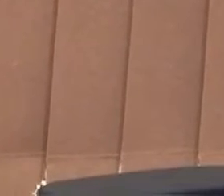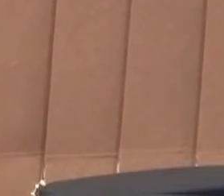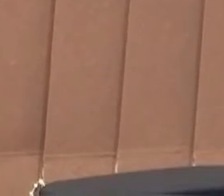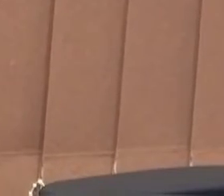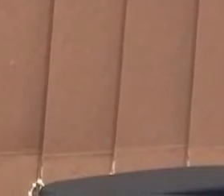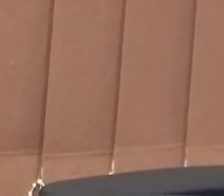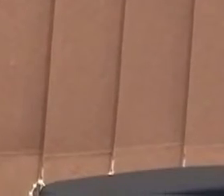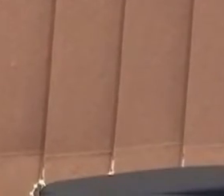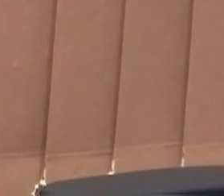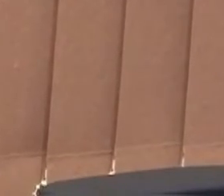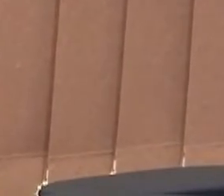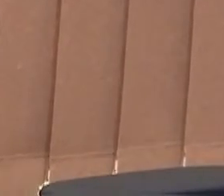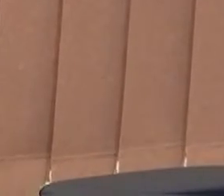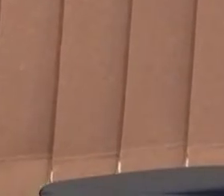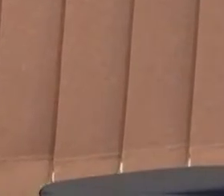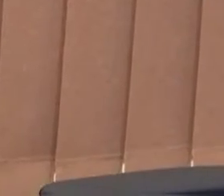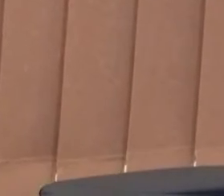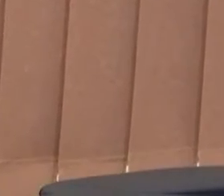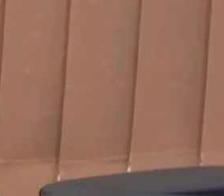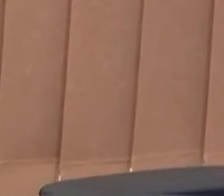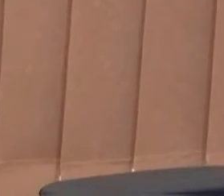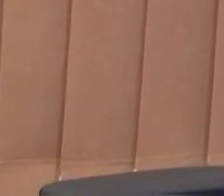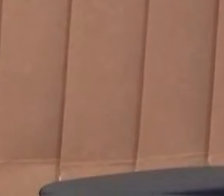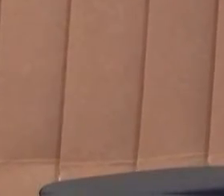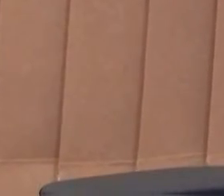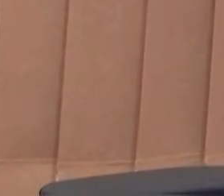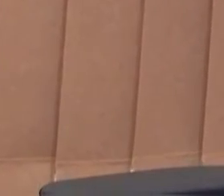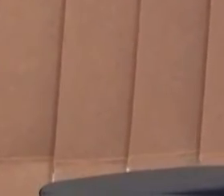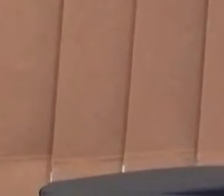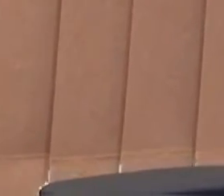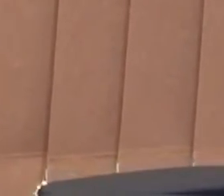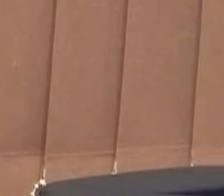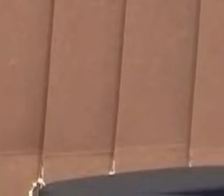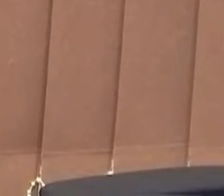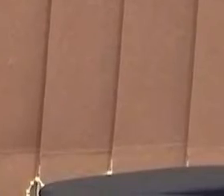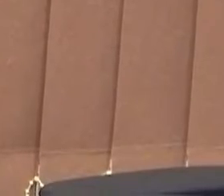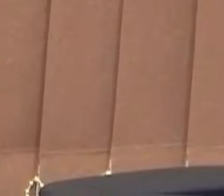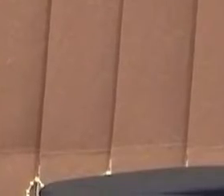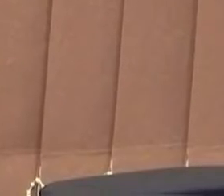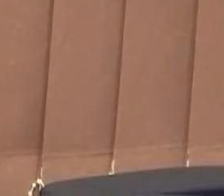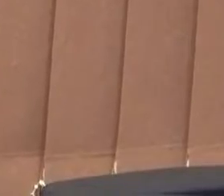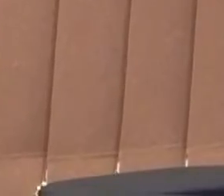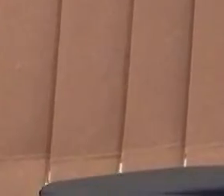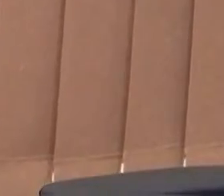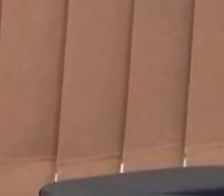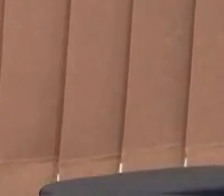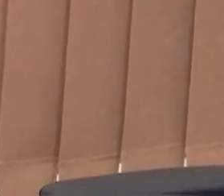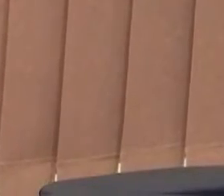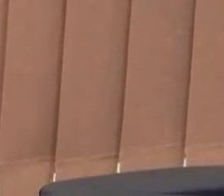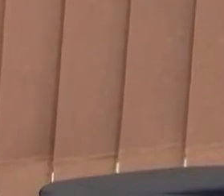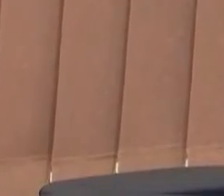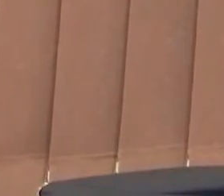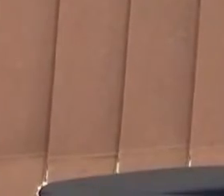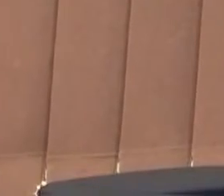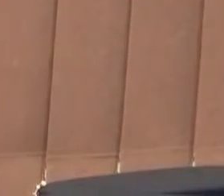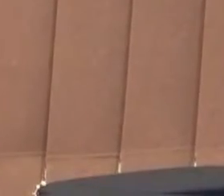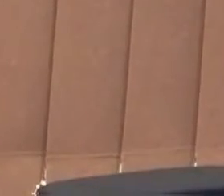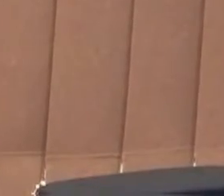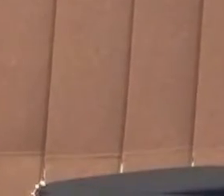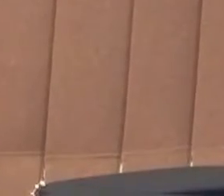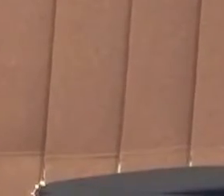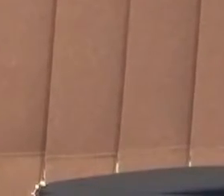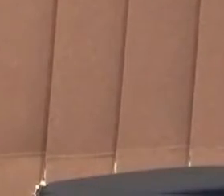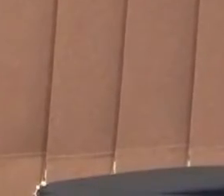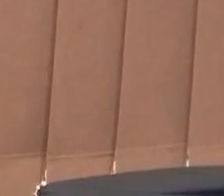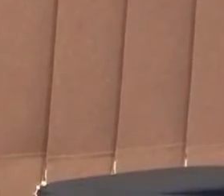da Comissão de Legalidade rapidamente, né? Então, acho que é um pouco esse o encaminhamento que eu colocaria aqui para